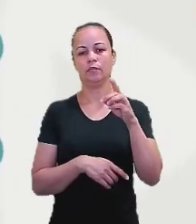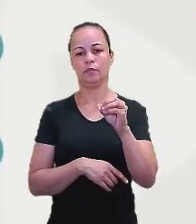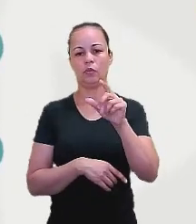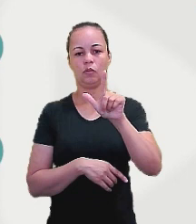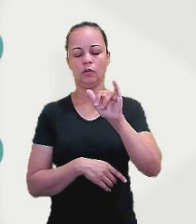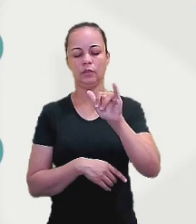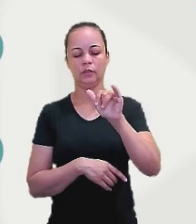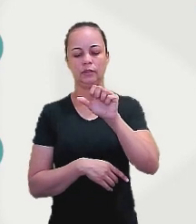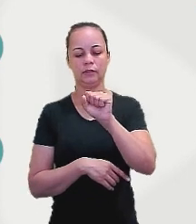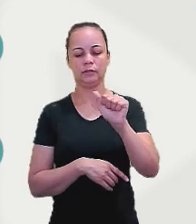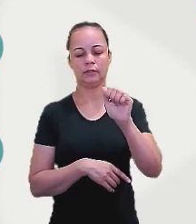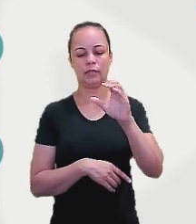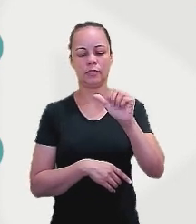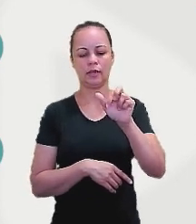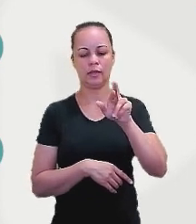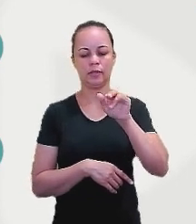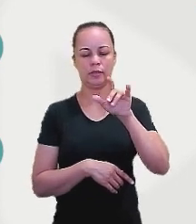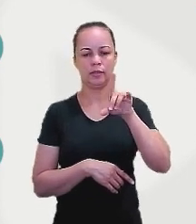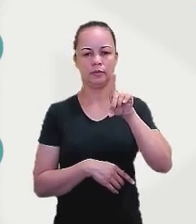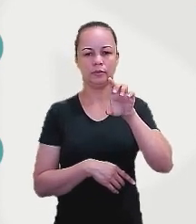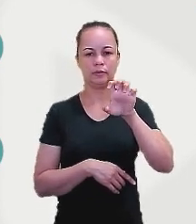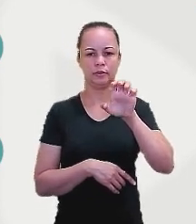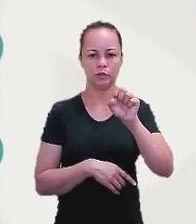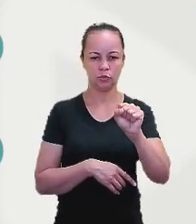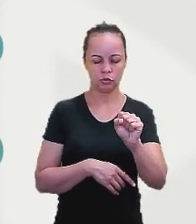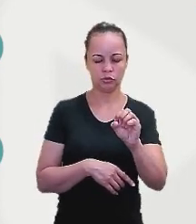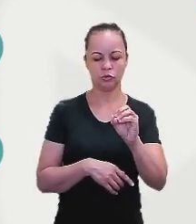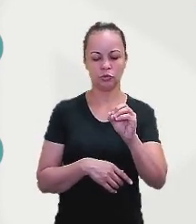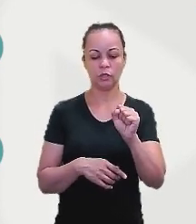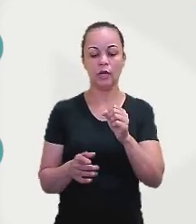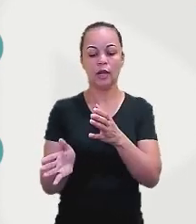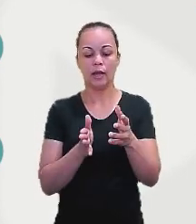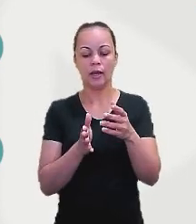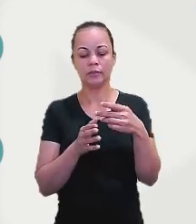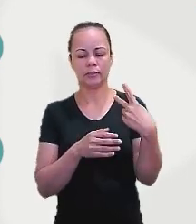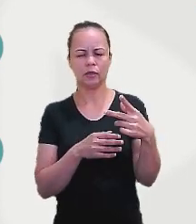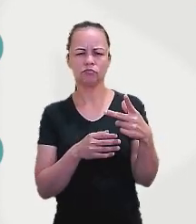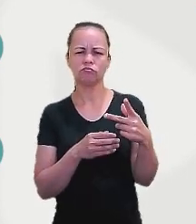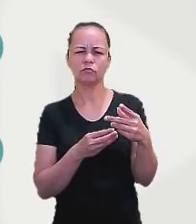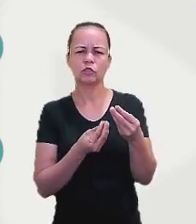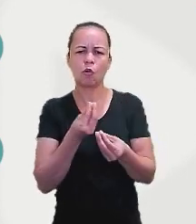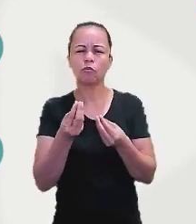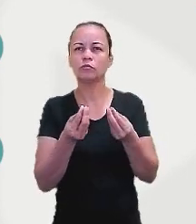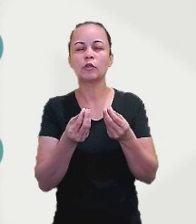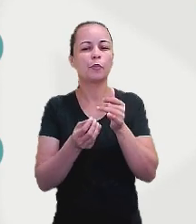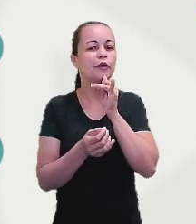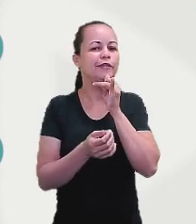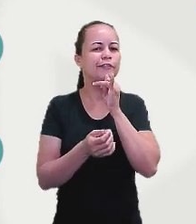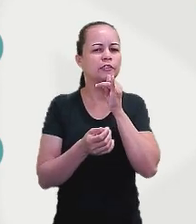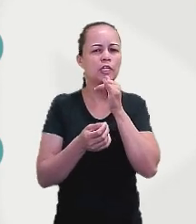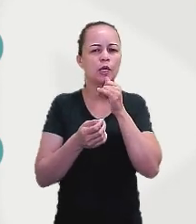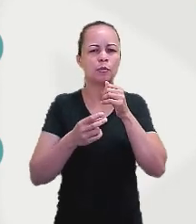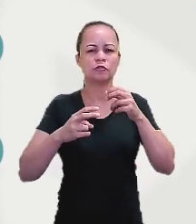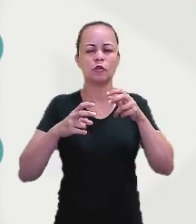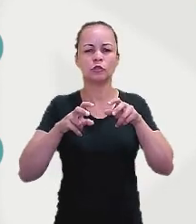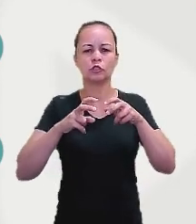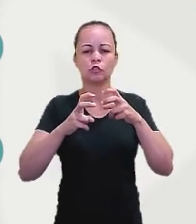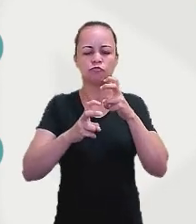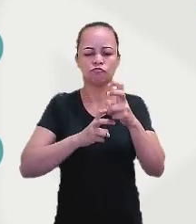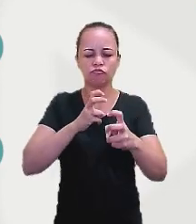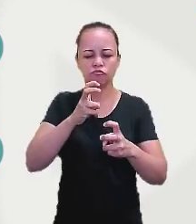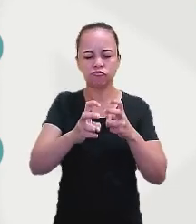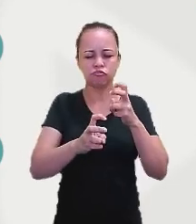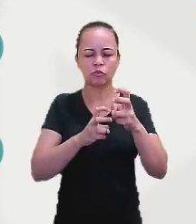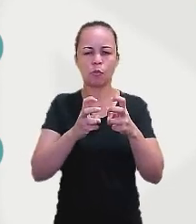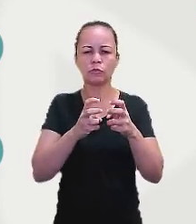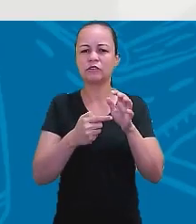gigantes, gigantescas de monossacarídeos, como se fossem verdadeiros vagões de trens, tudo juntinho, ou seja, os monossacarídeos representando